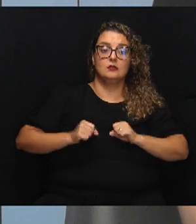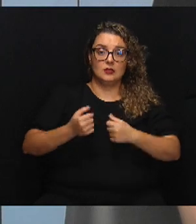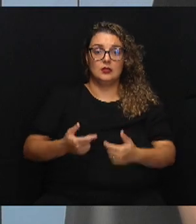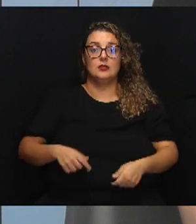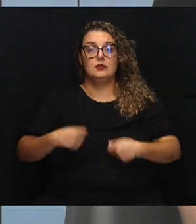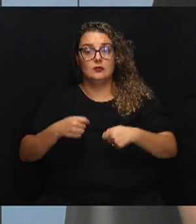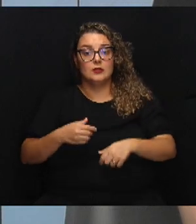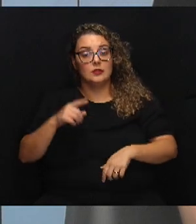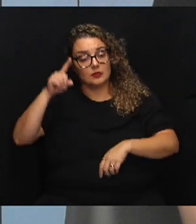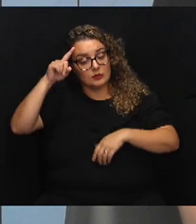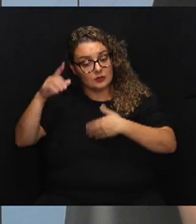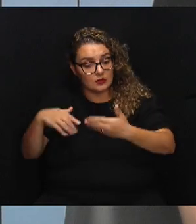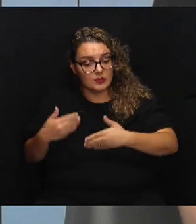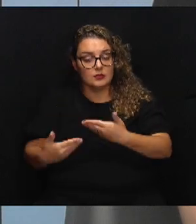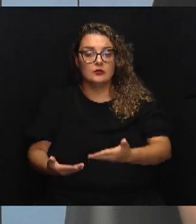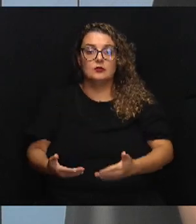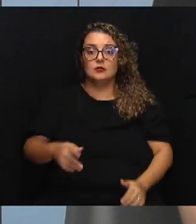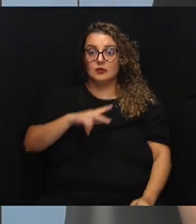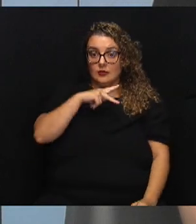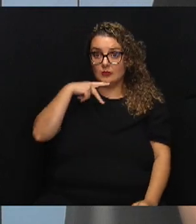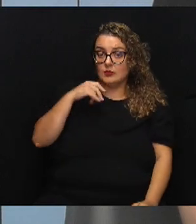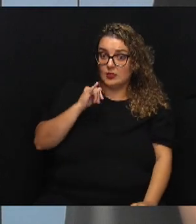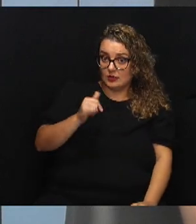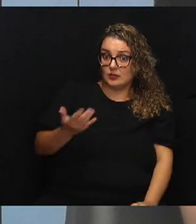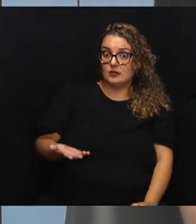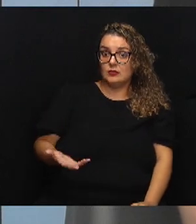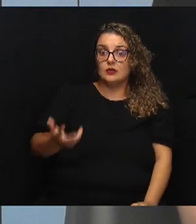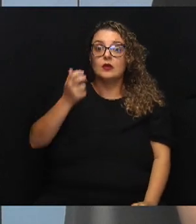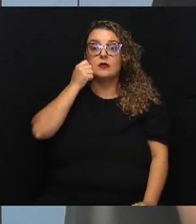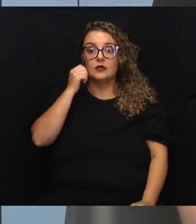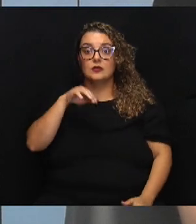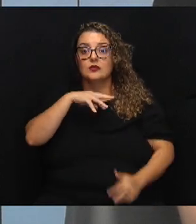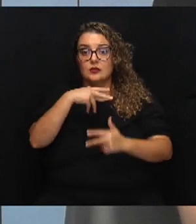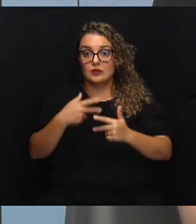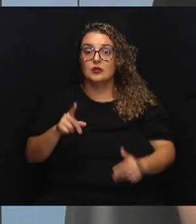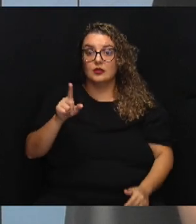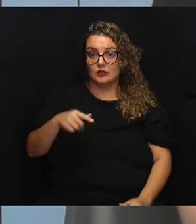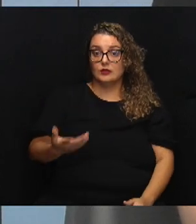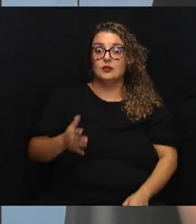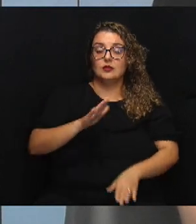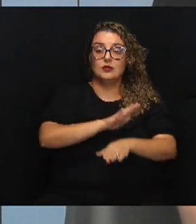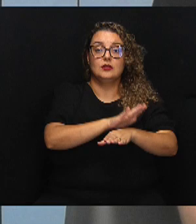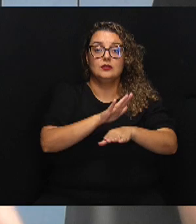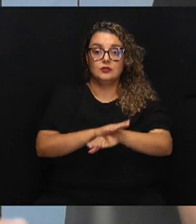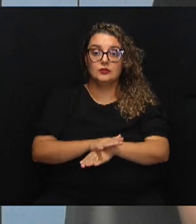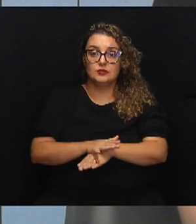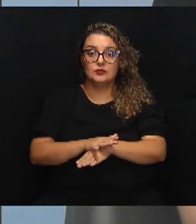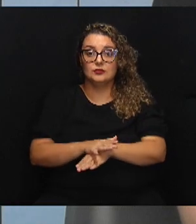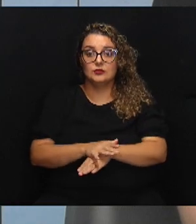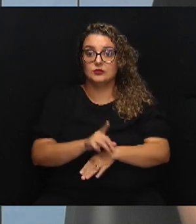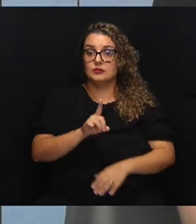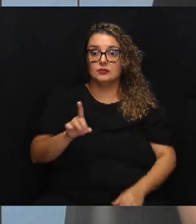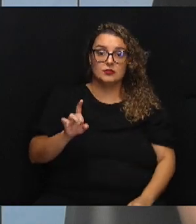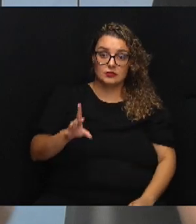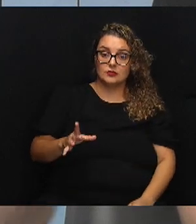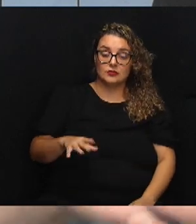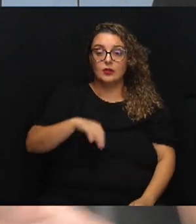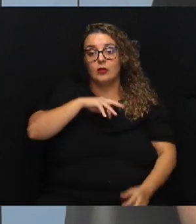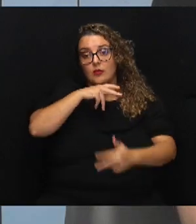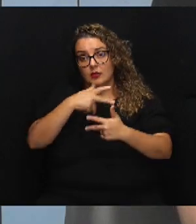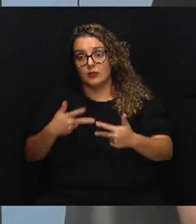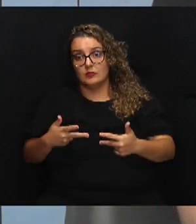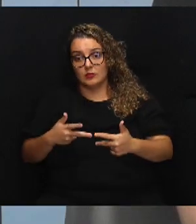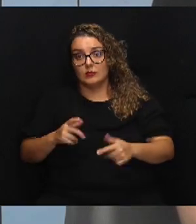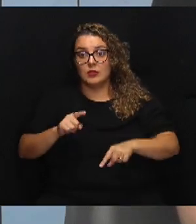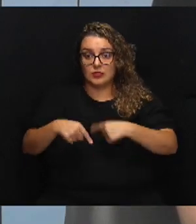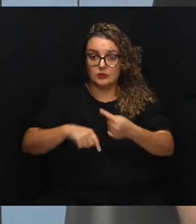em prática isso. O Permínio falou, adote um animal, isso ajuda muito, não só o animal, mas os